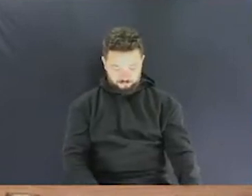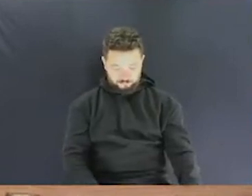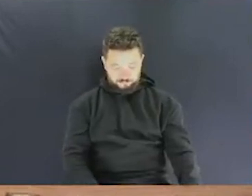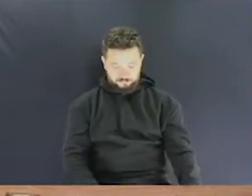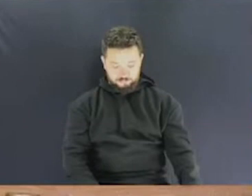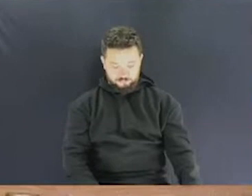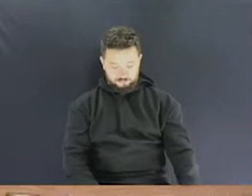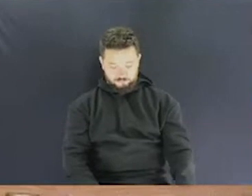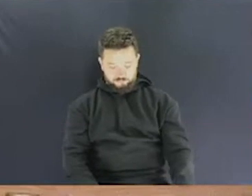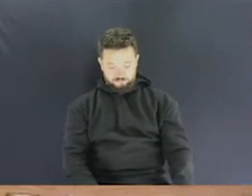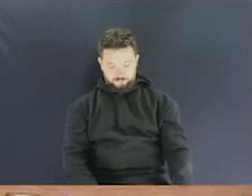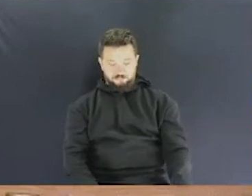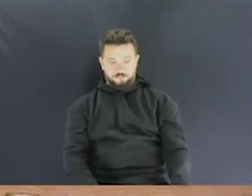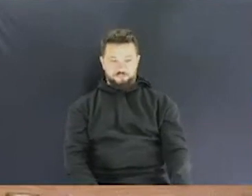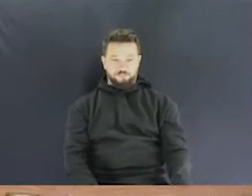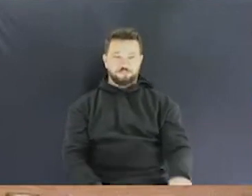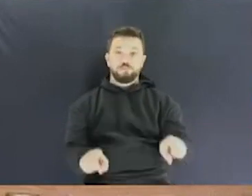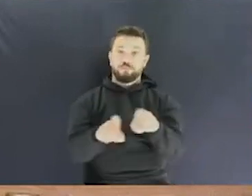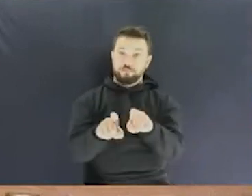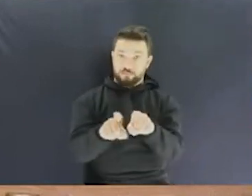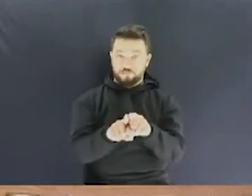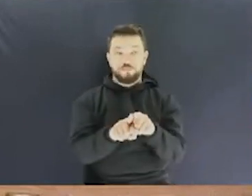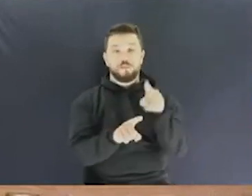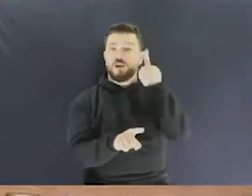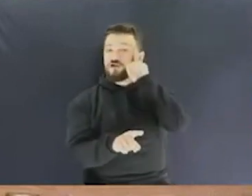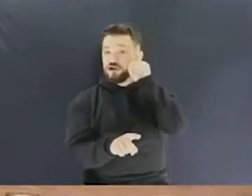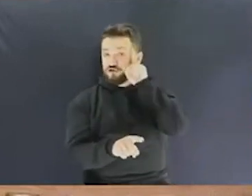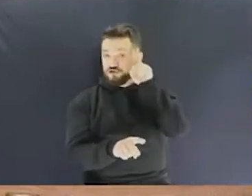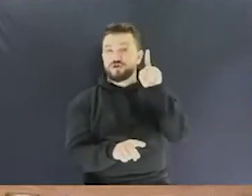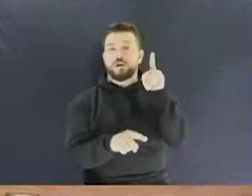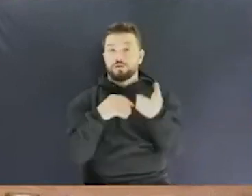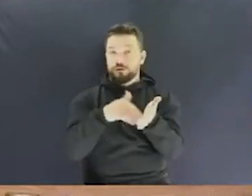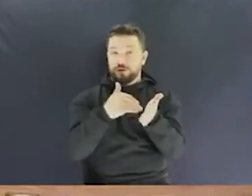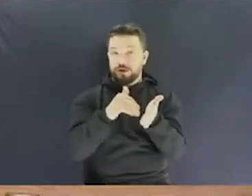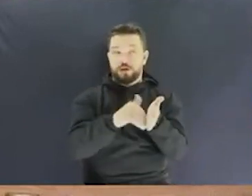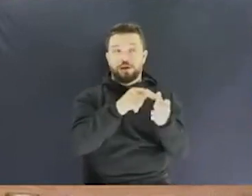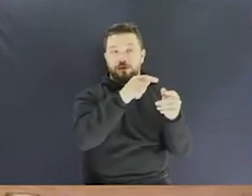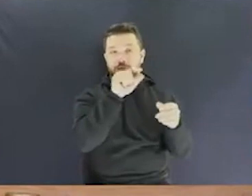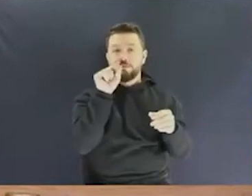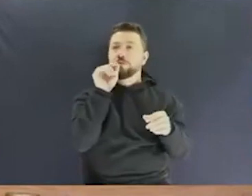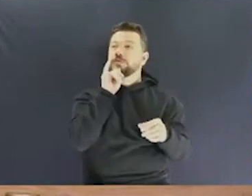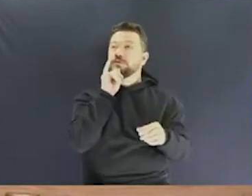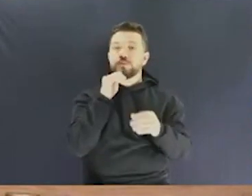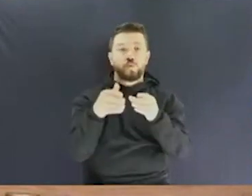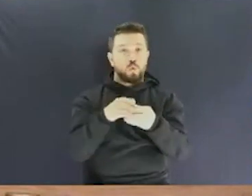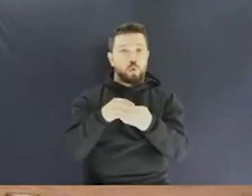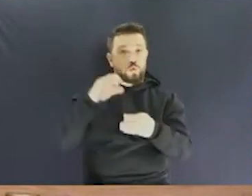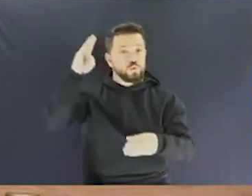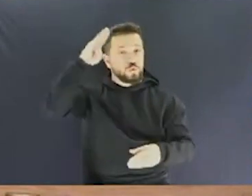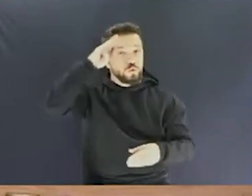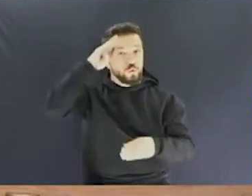ali das secretarias, né? Então, tanto na questão do concurso da guarda, como